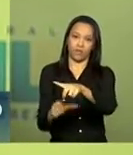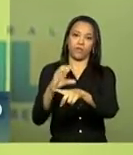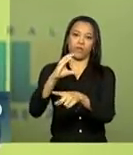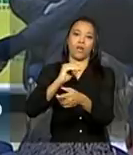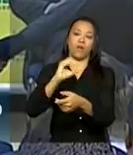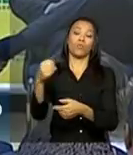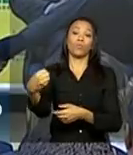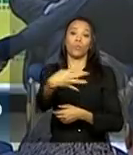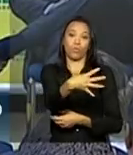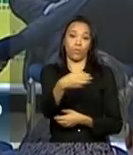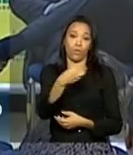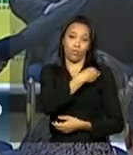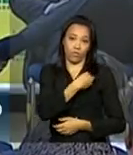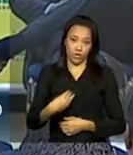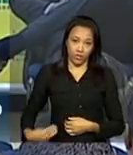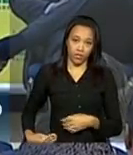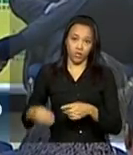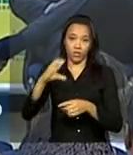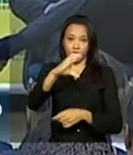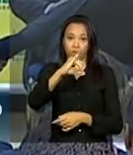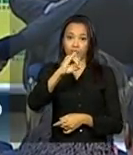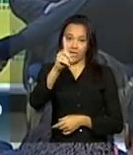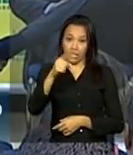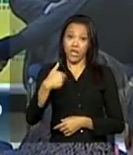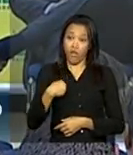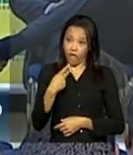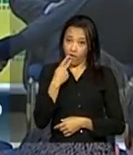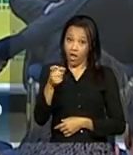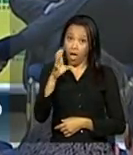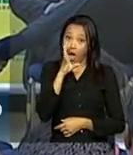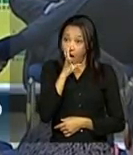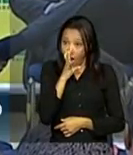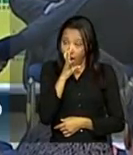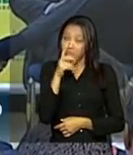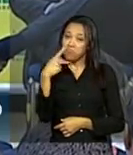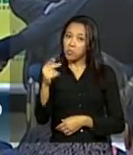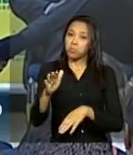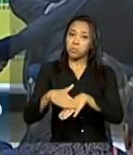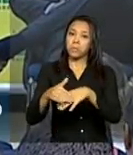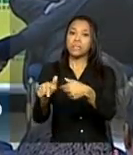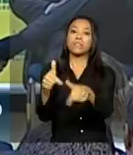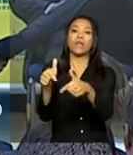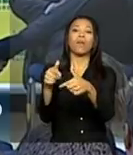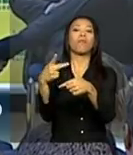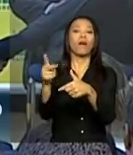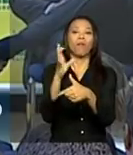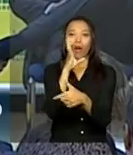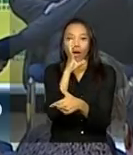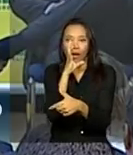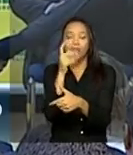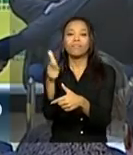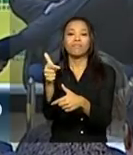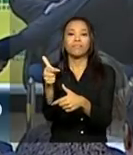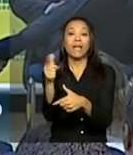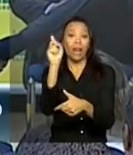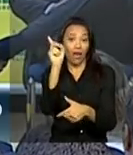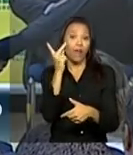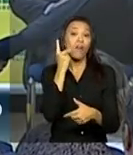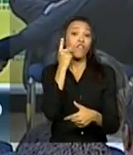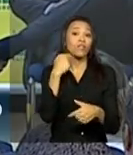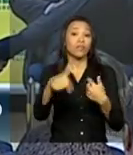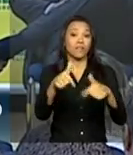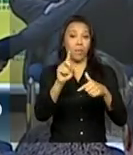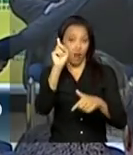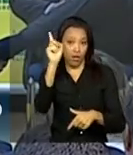Queria dizer que eu tenho uma admiração muito grande pelo trabalho dele à frente do governo do Ceará na